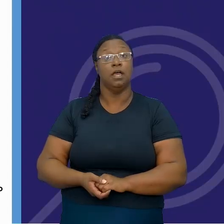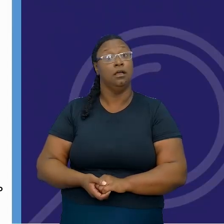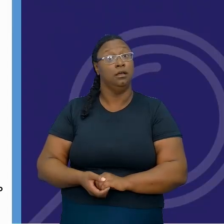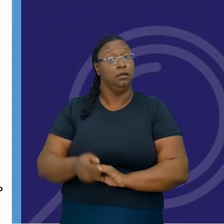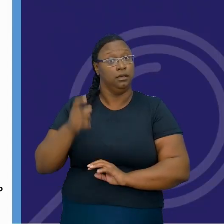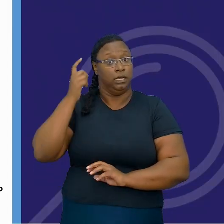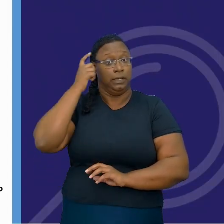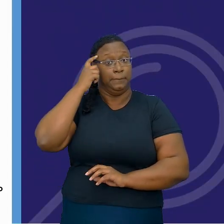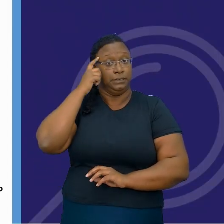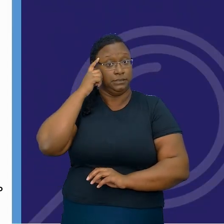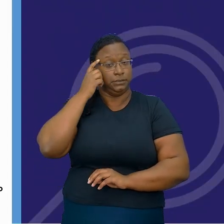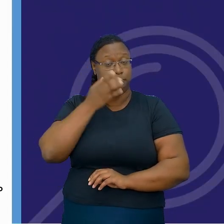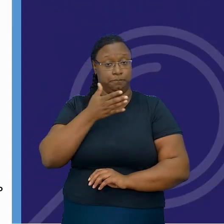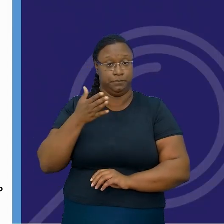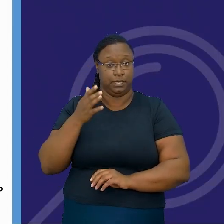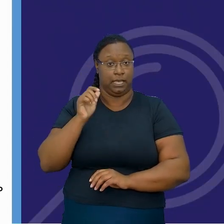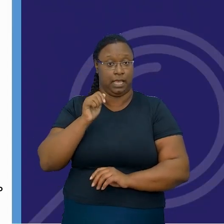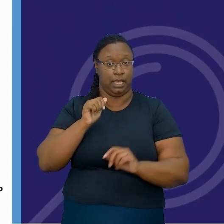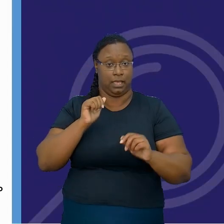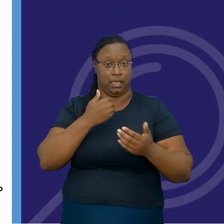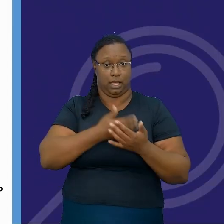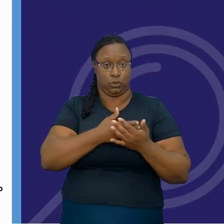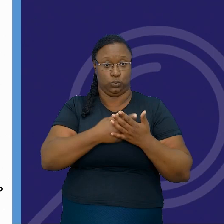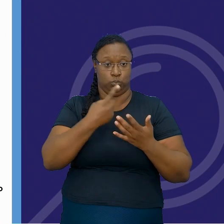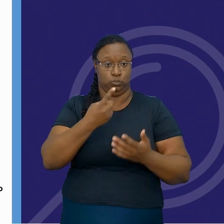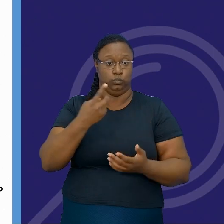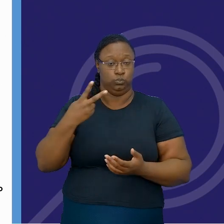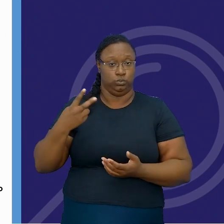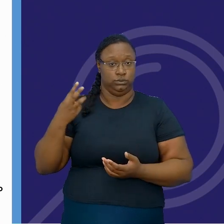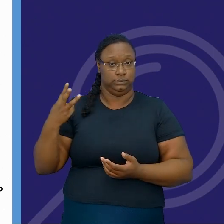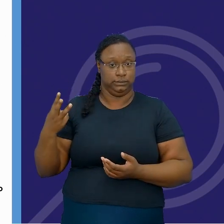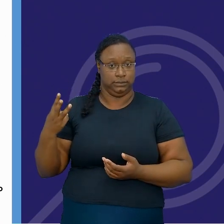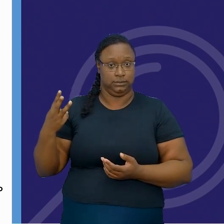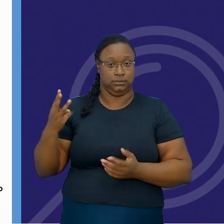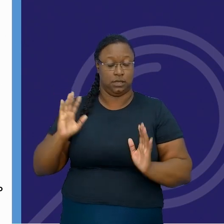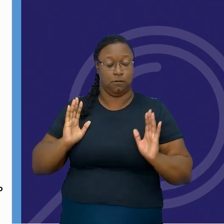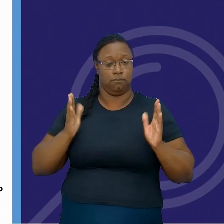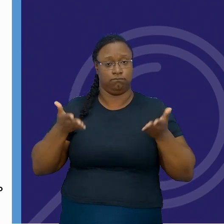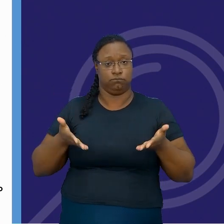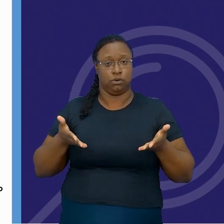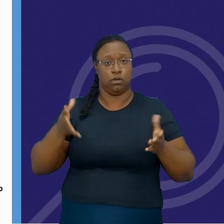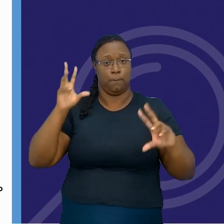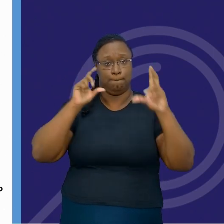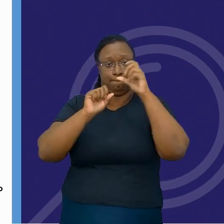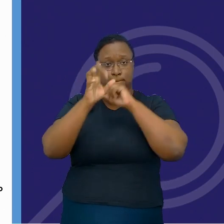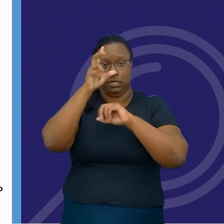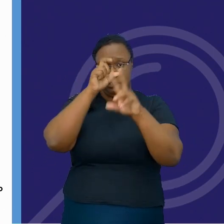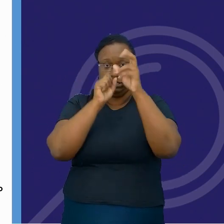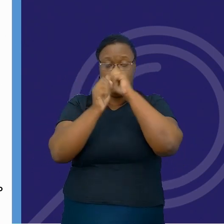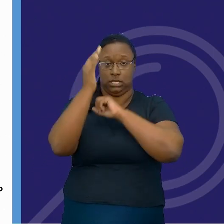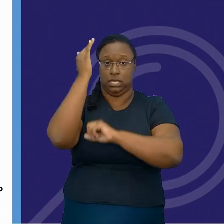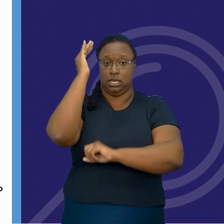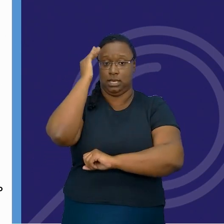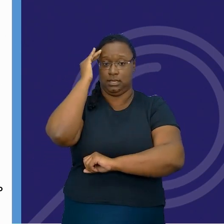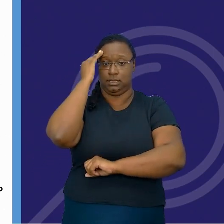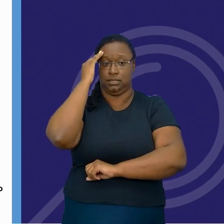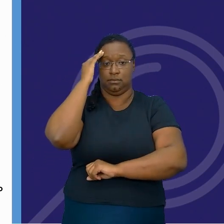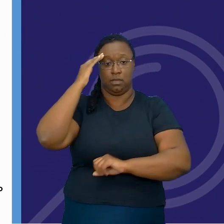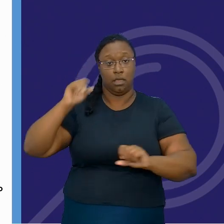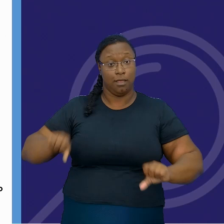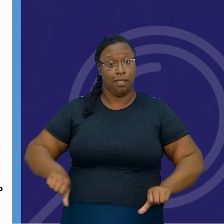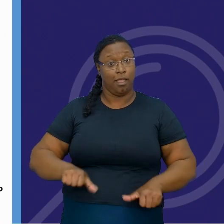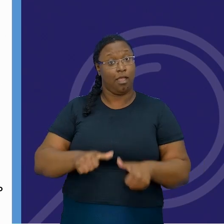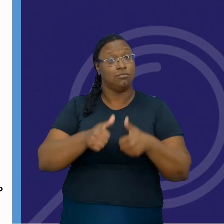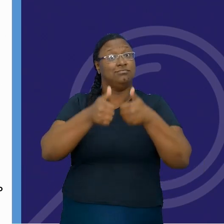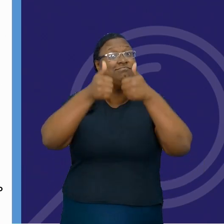Pensando, então, aí para essas aulas 1, 2 e 3, a gente tem como objetivo de aprendizagem entender as vantagens